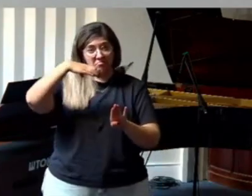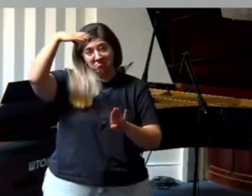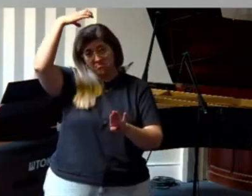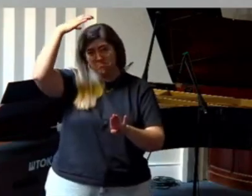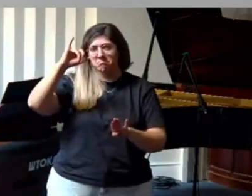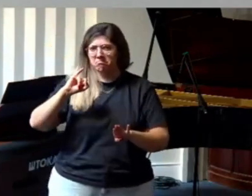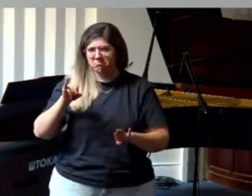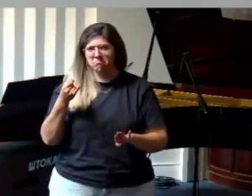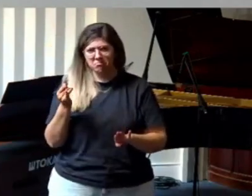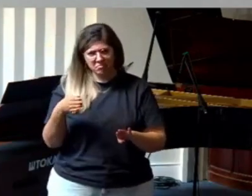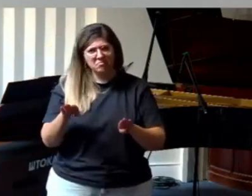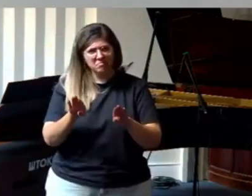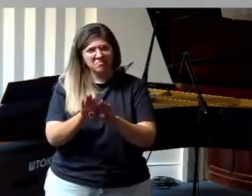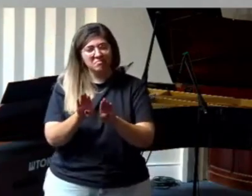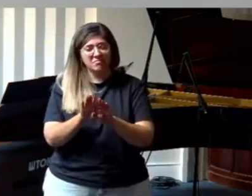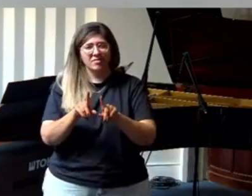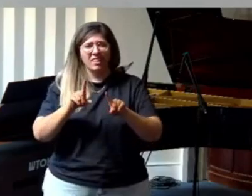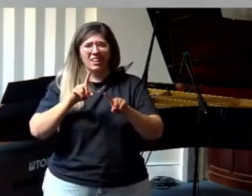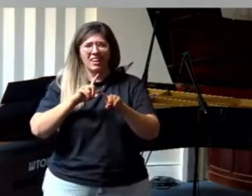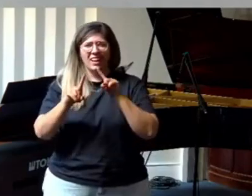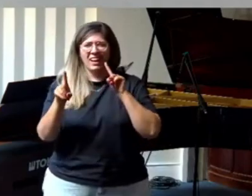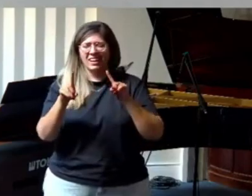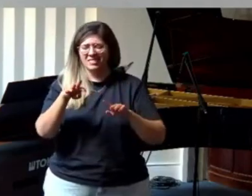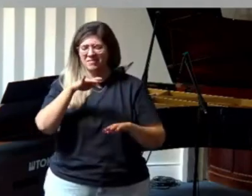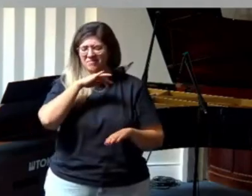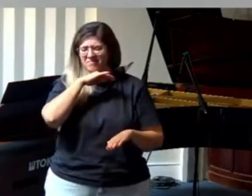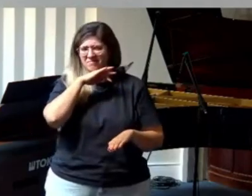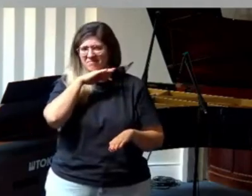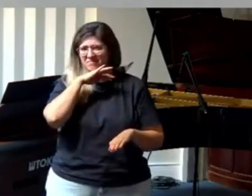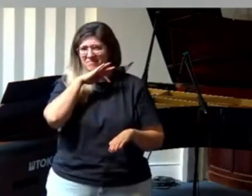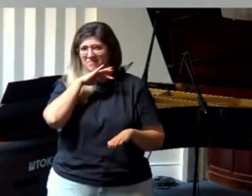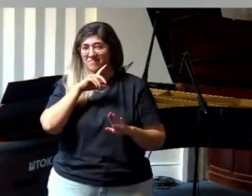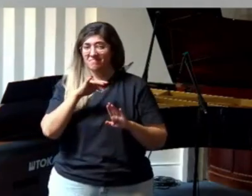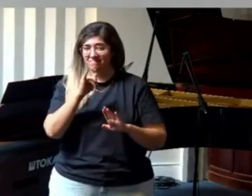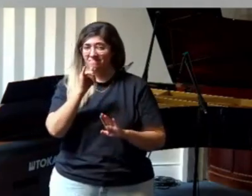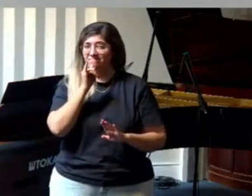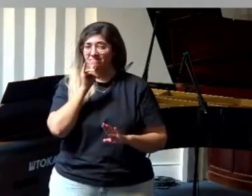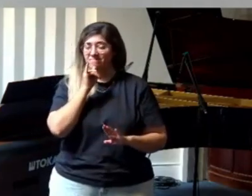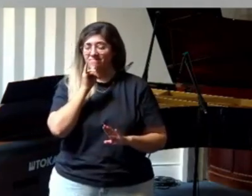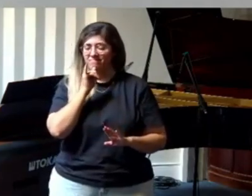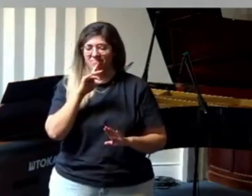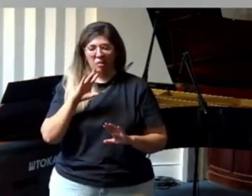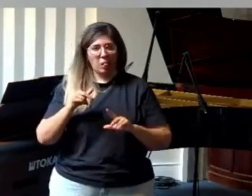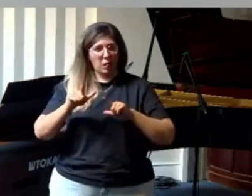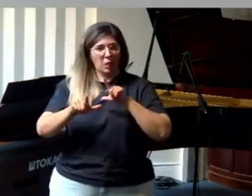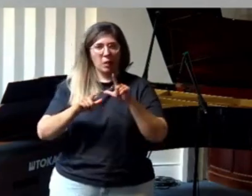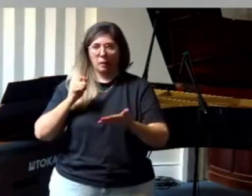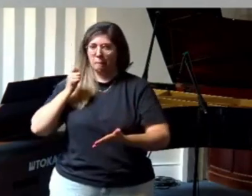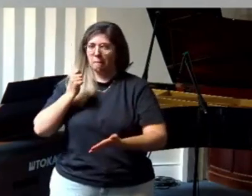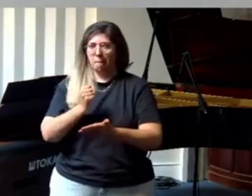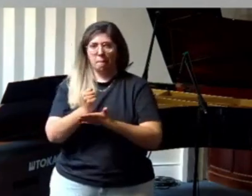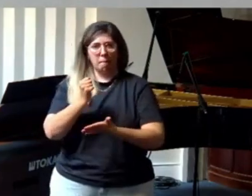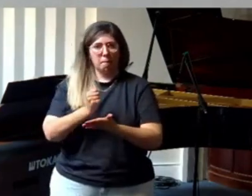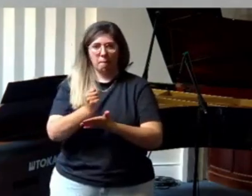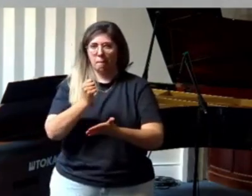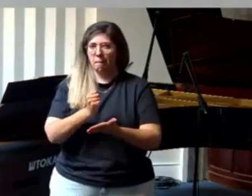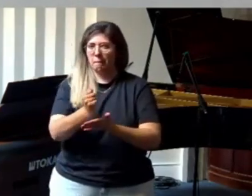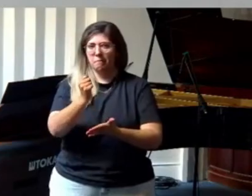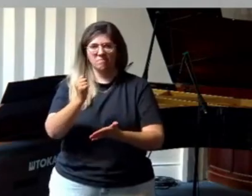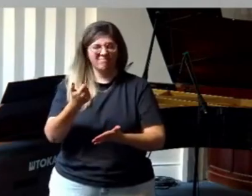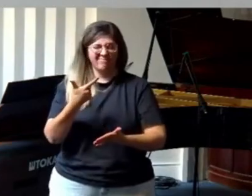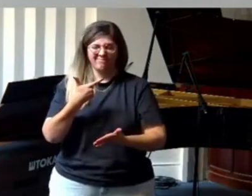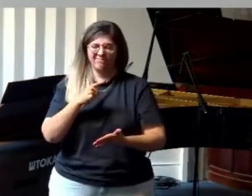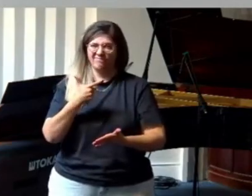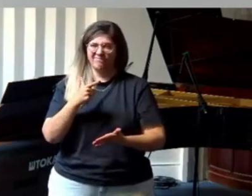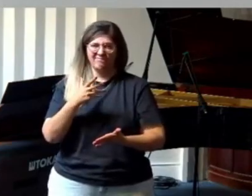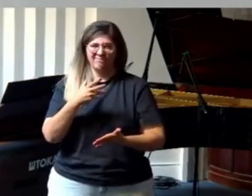por causa disso, esse é o grande exemplo negativo de Joás. Ele não perseverou até o fim. Com a morte de Joiada,